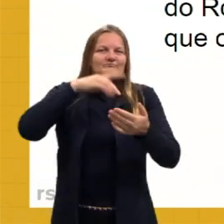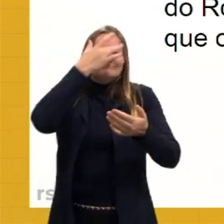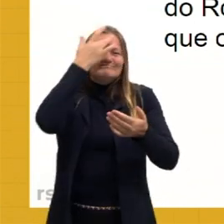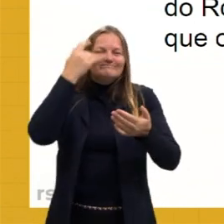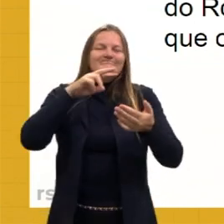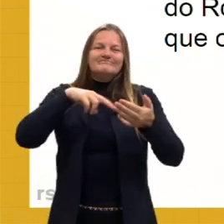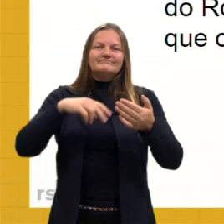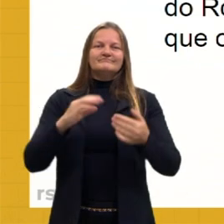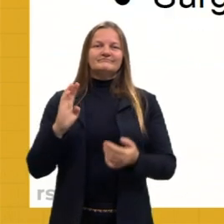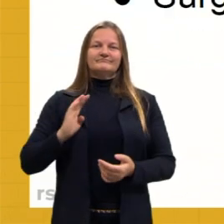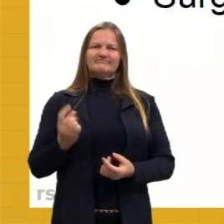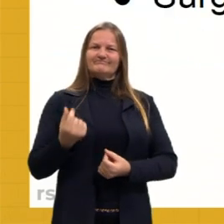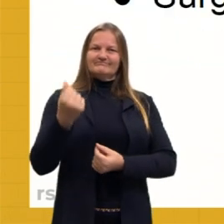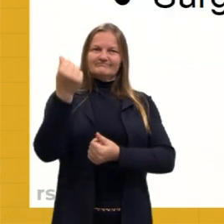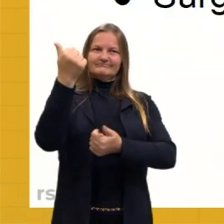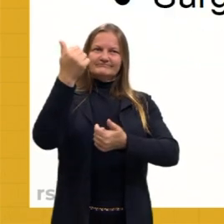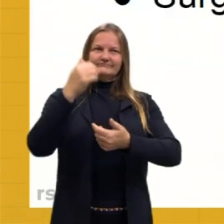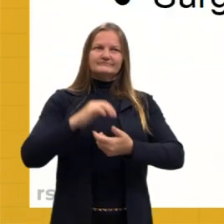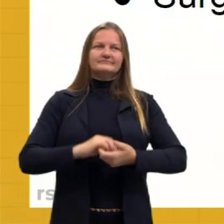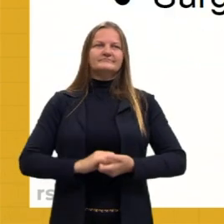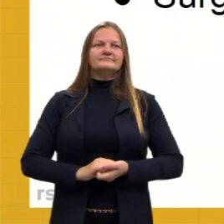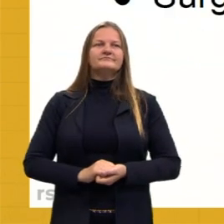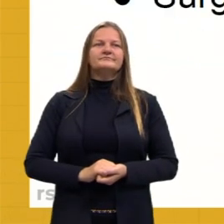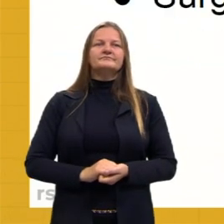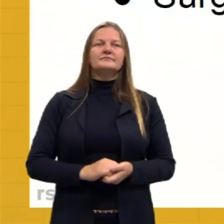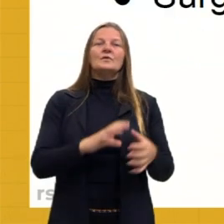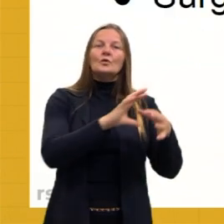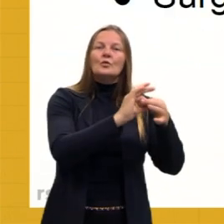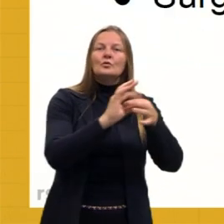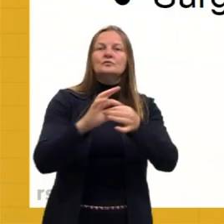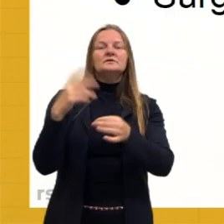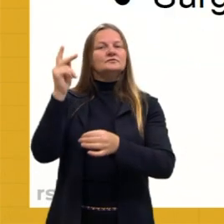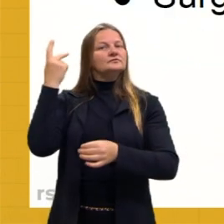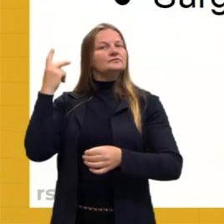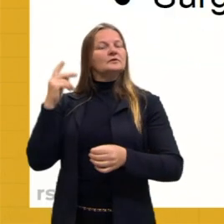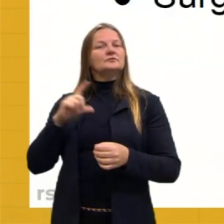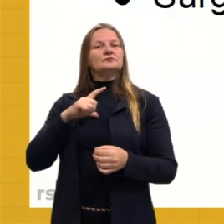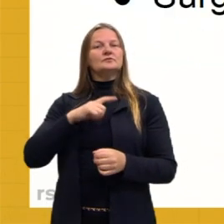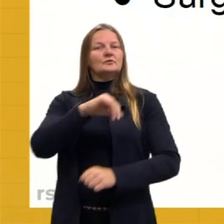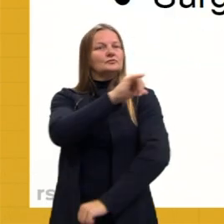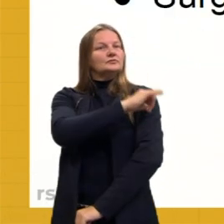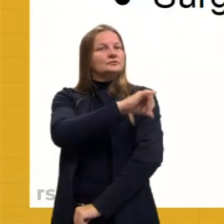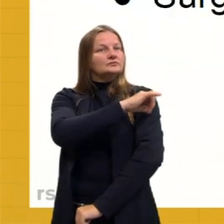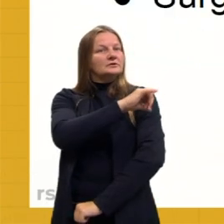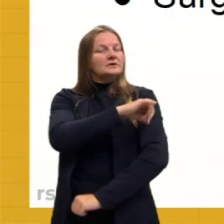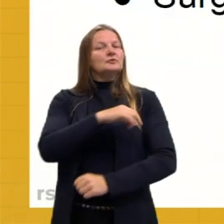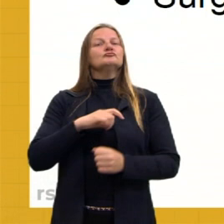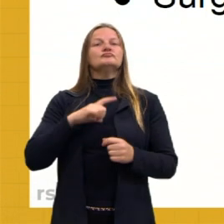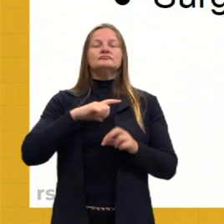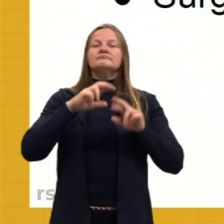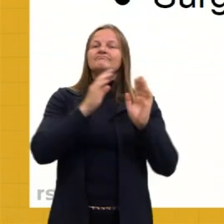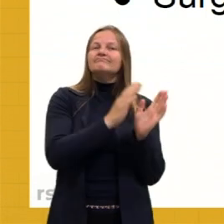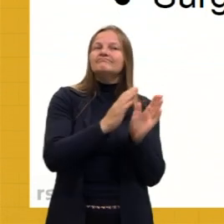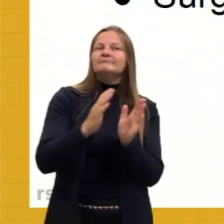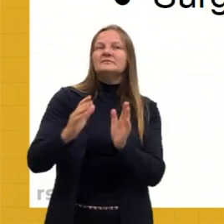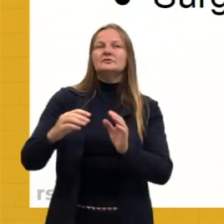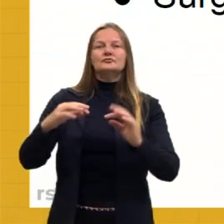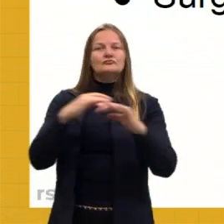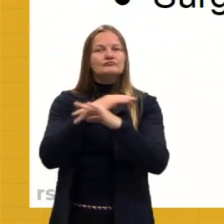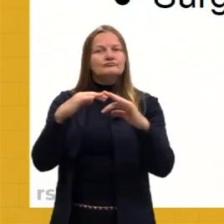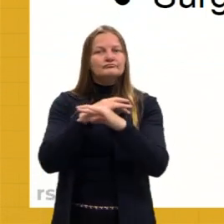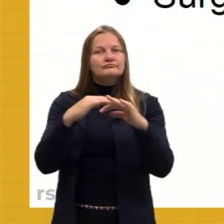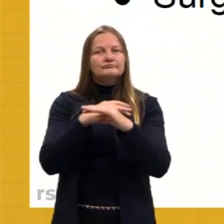que é burguesia e o contexto histórico então que nós temos o Rio de Janeiro viviam grande período de